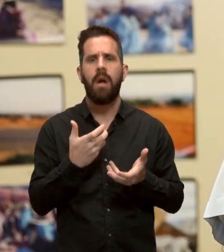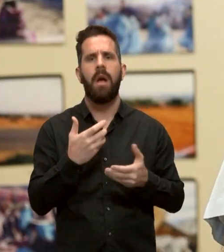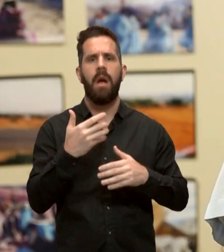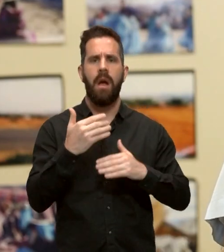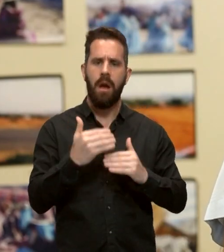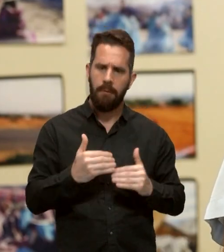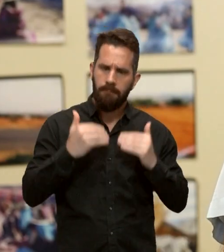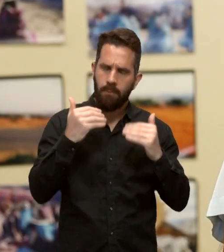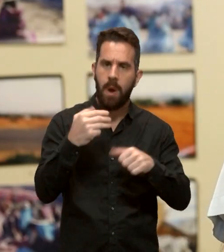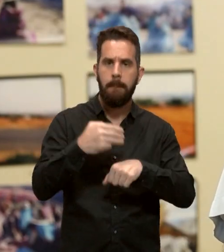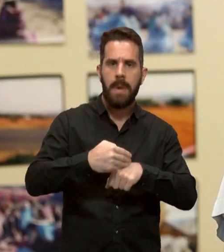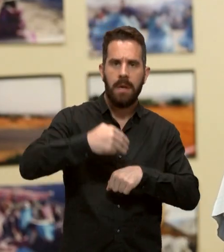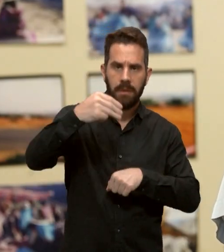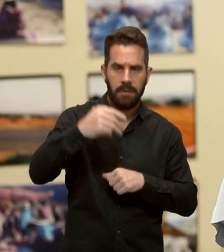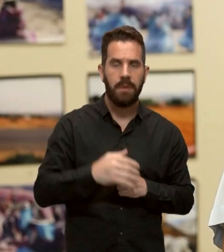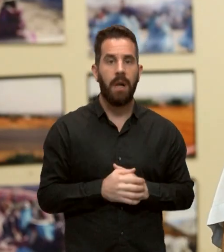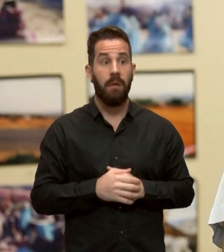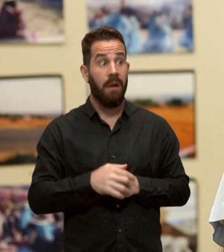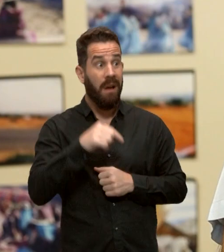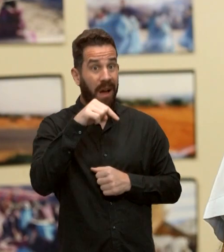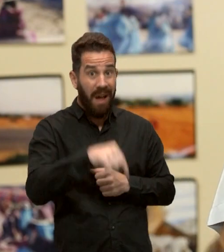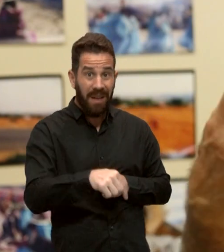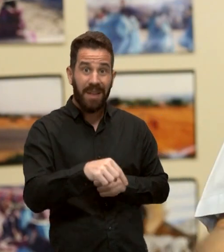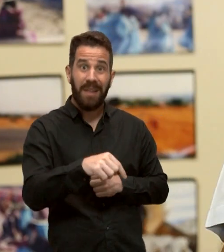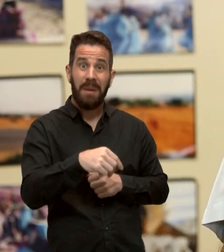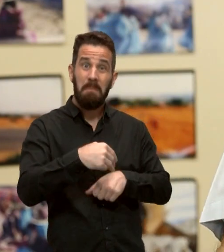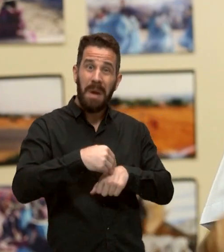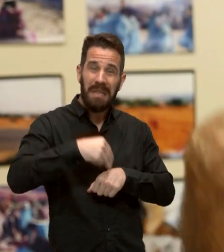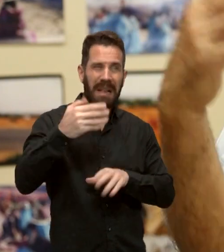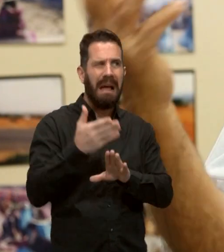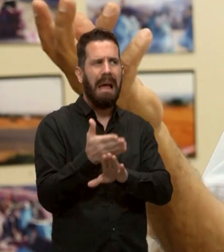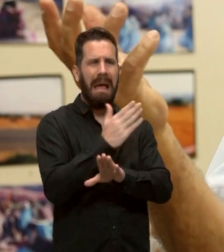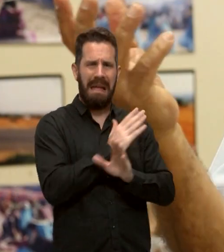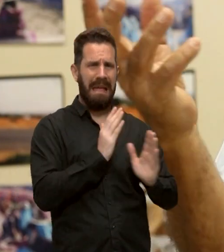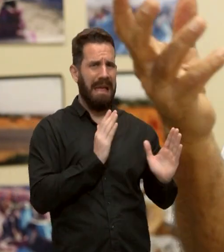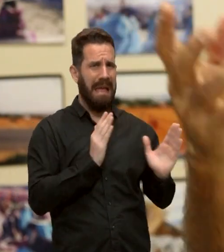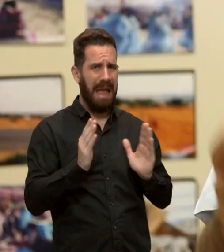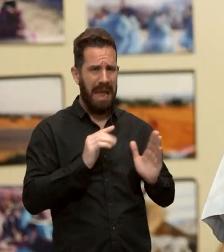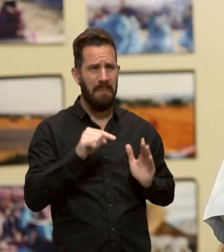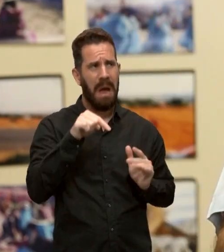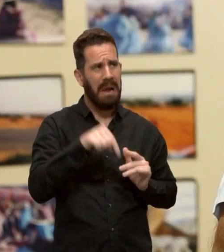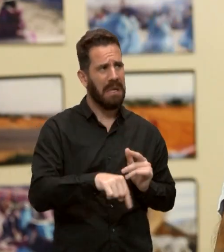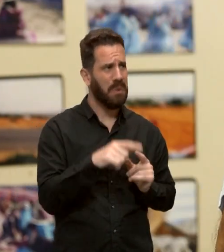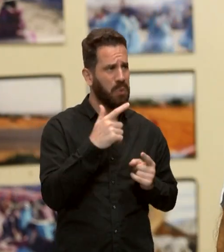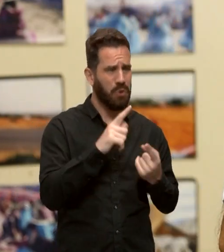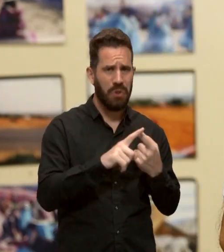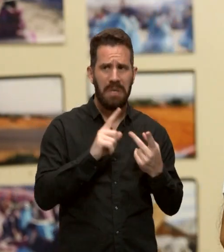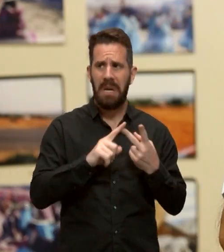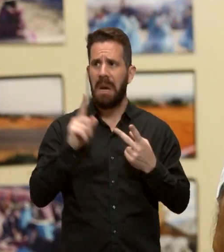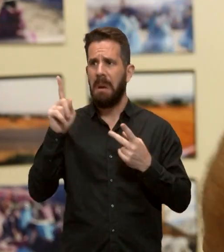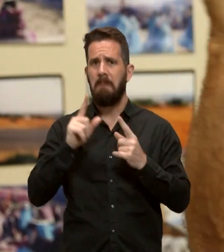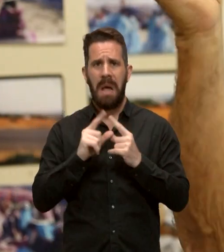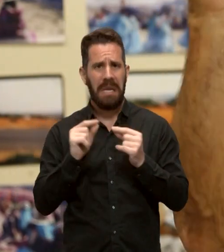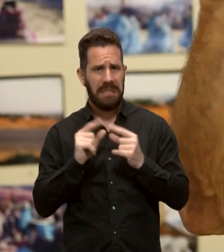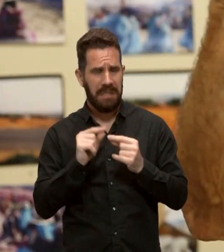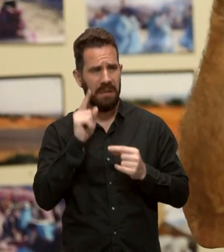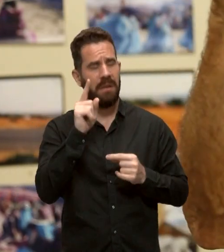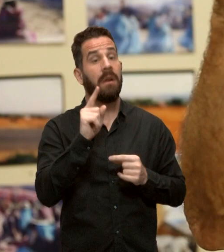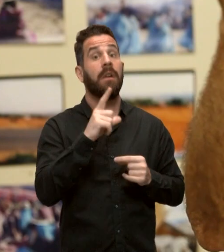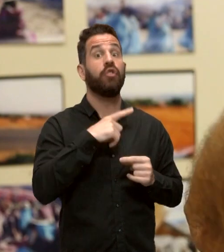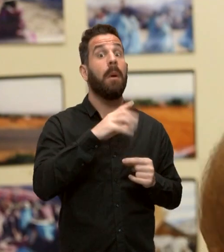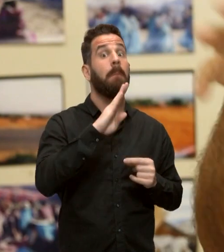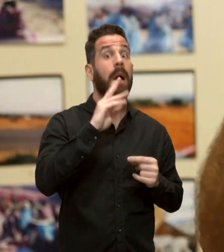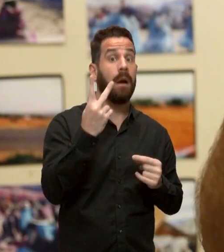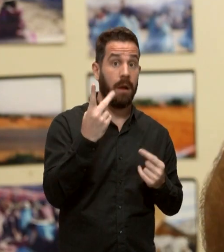fazer mestrado. Mestrado no Brasil na época, Goiás não tinha, Brasília não tinha, só tinha mestrado Belo Horizonte, São Paulo e